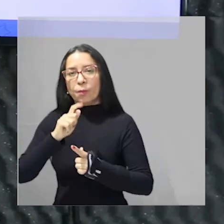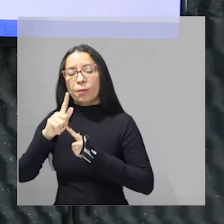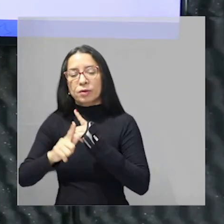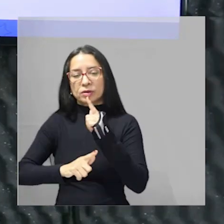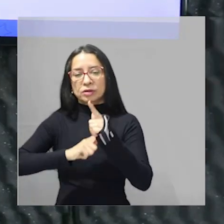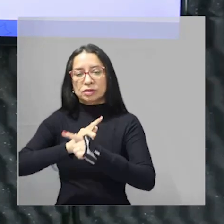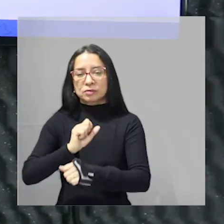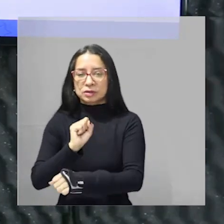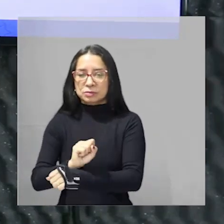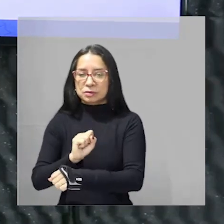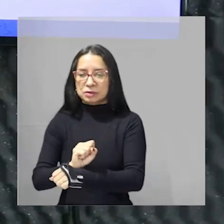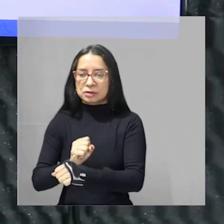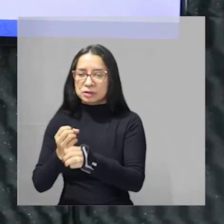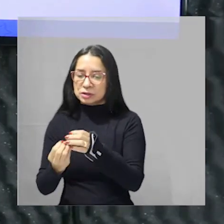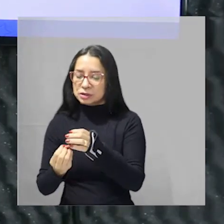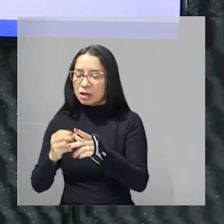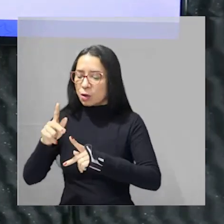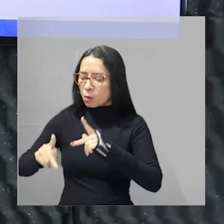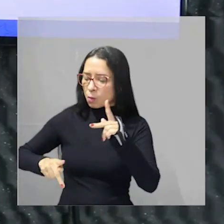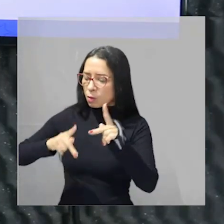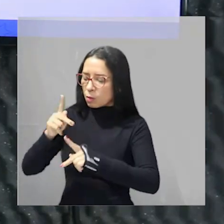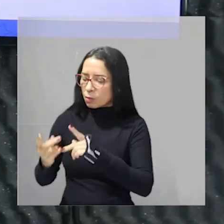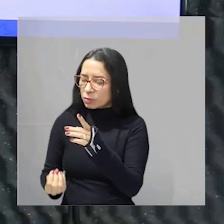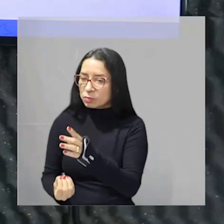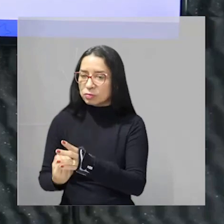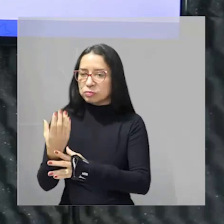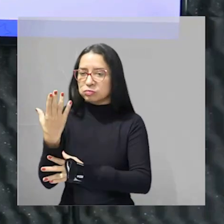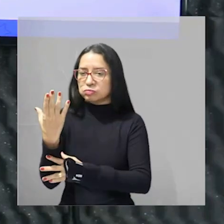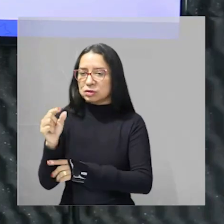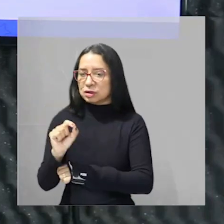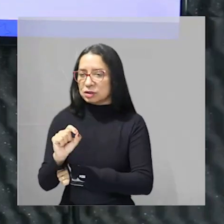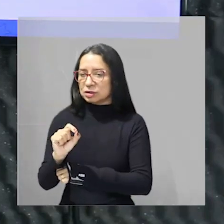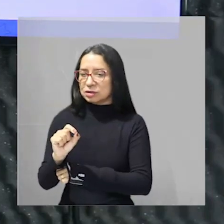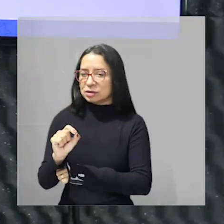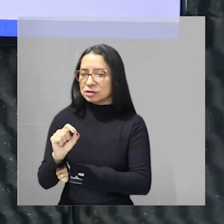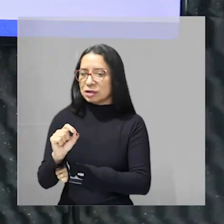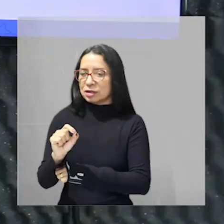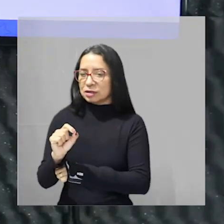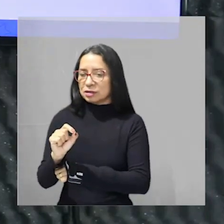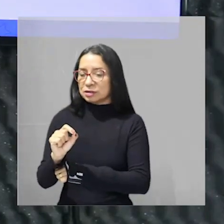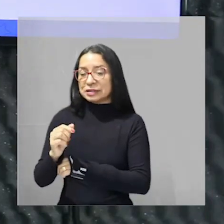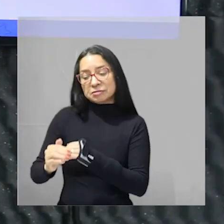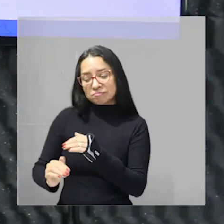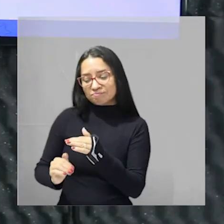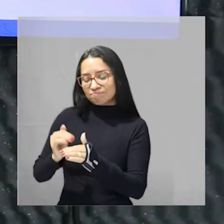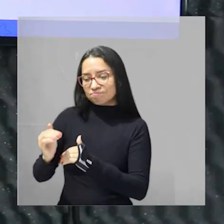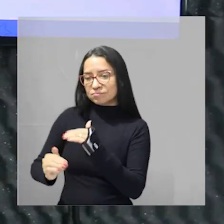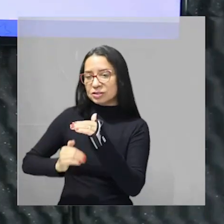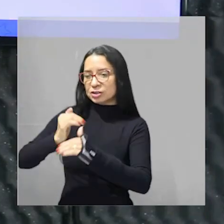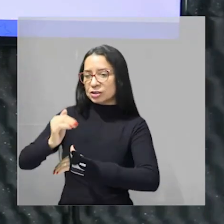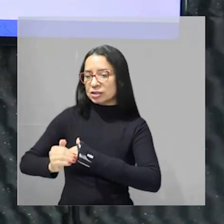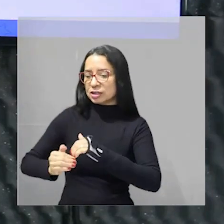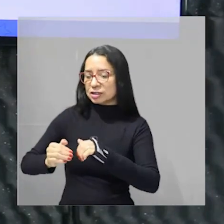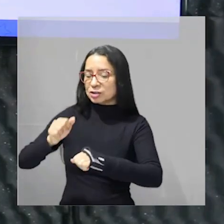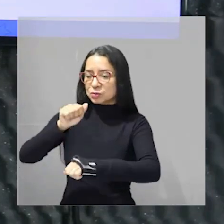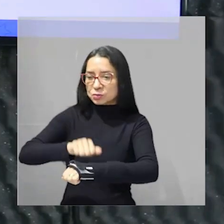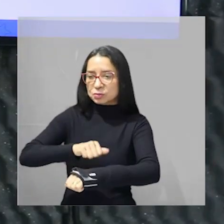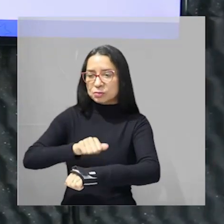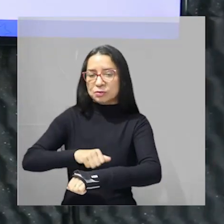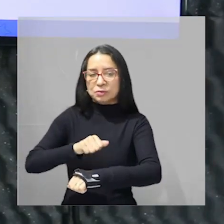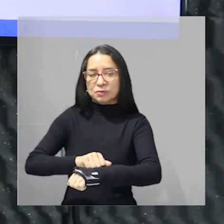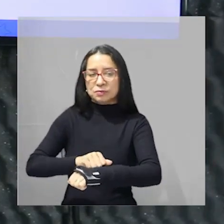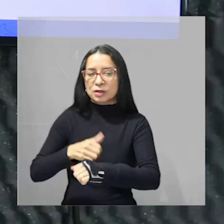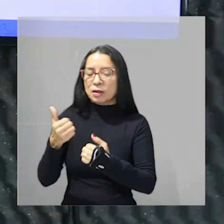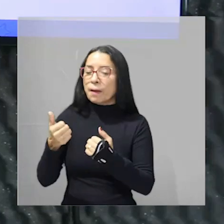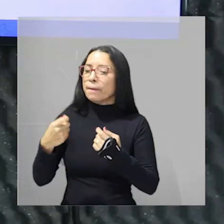os pobres, deve substituir esta globalização da exclusão e da indiferença,